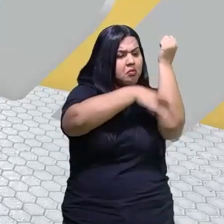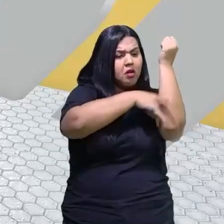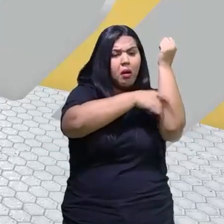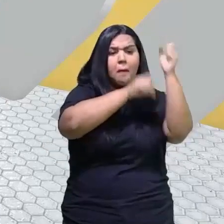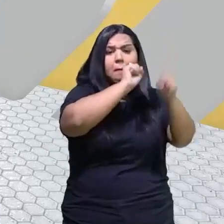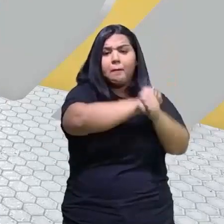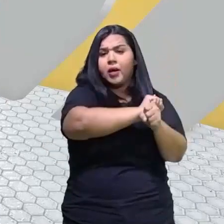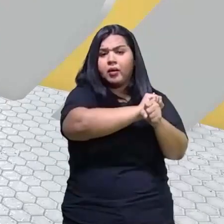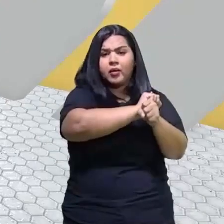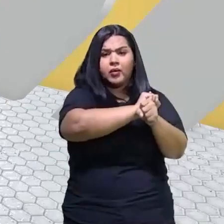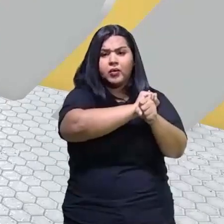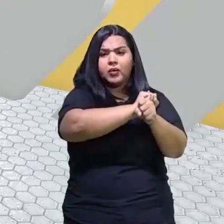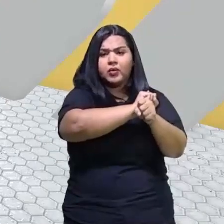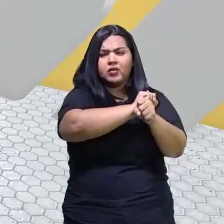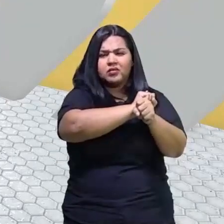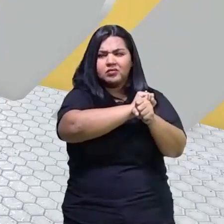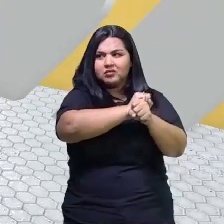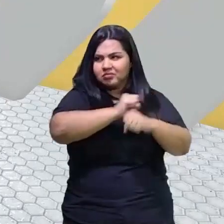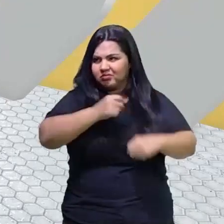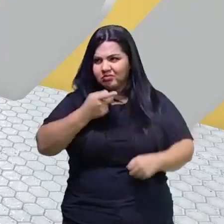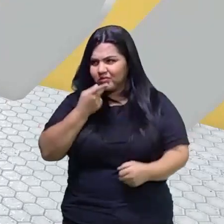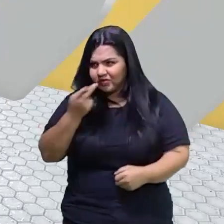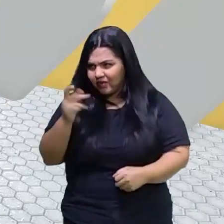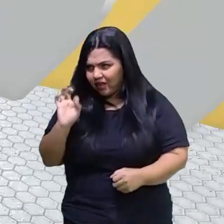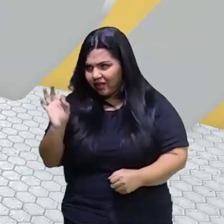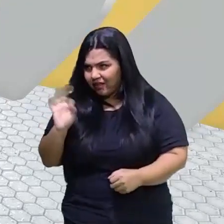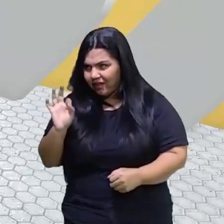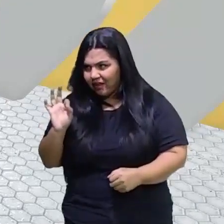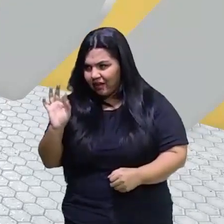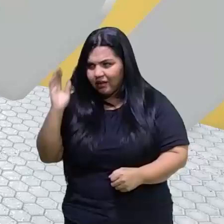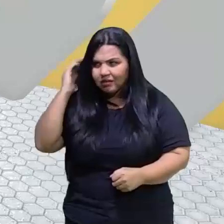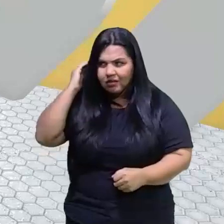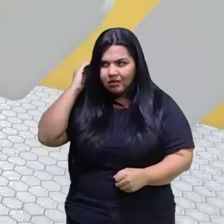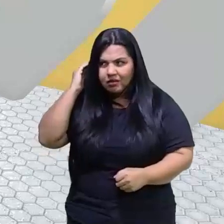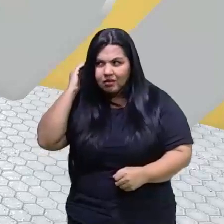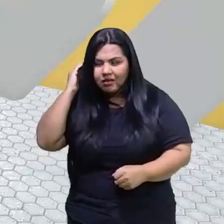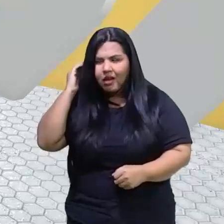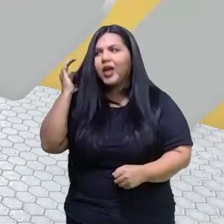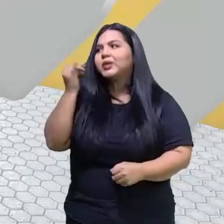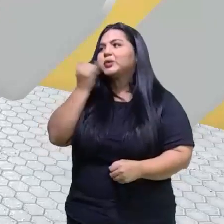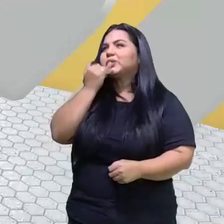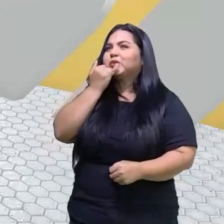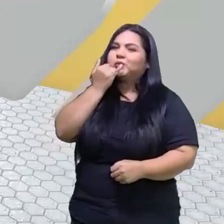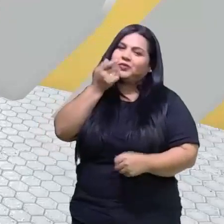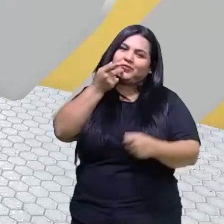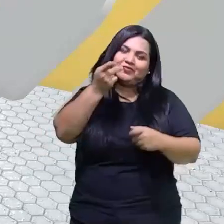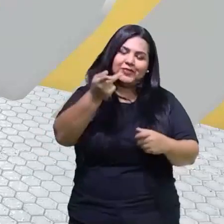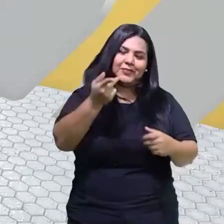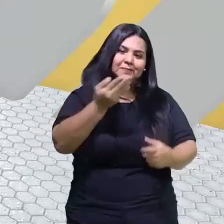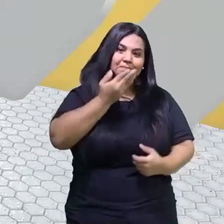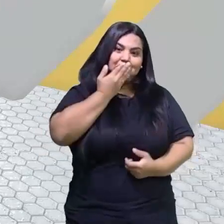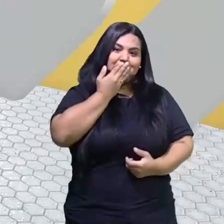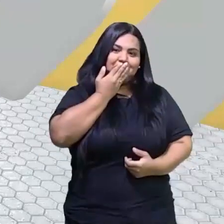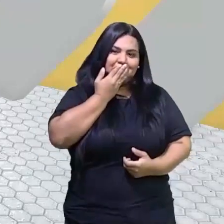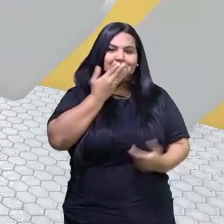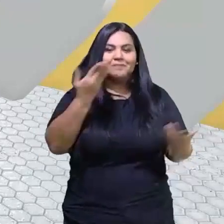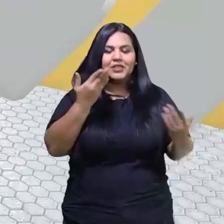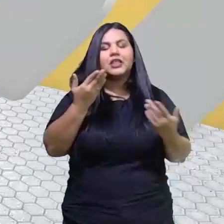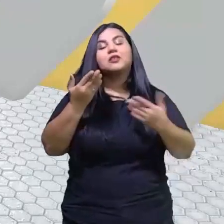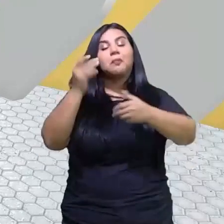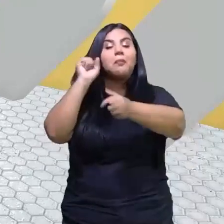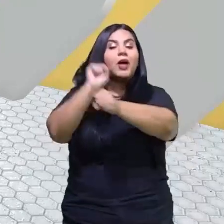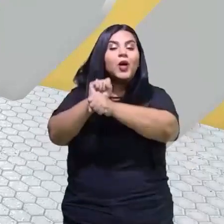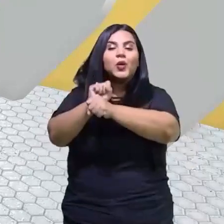O quê? Eu não posso falar sobre isso ainda, que é assunto da outra aula? Desculpa, eu não posso falar sobre isso. Enfim, ele parou de ganhar